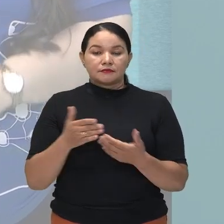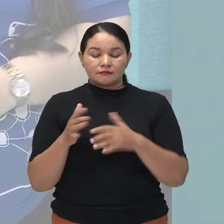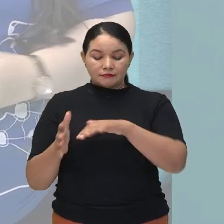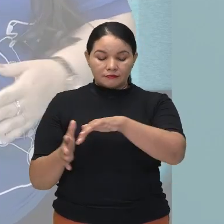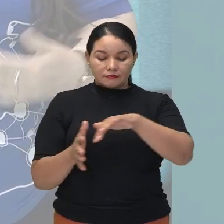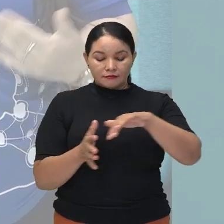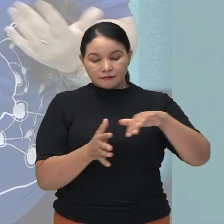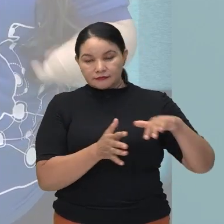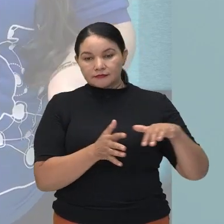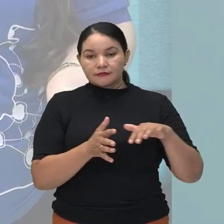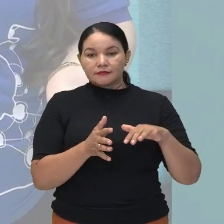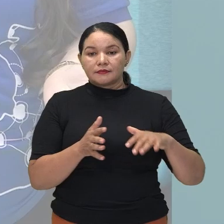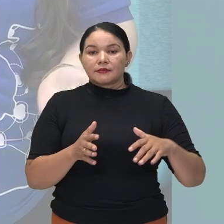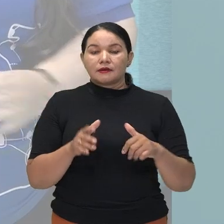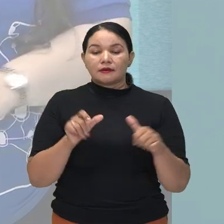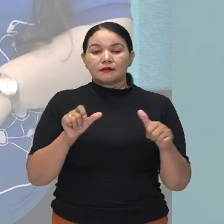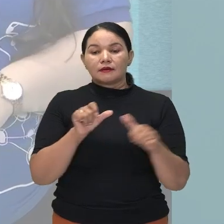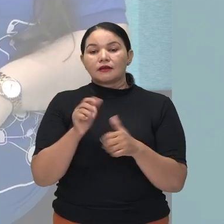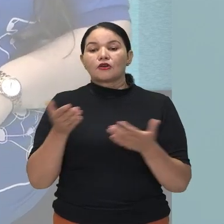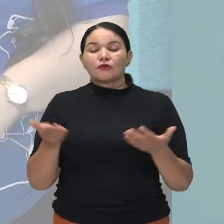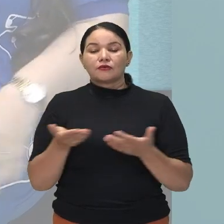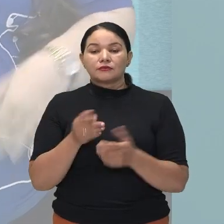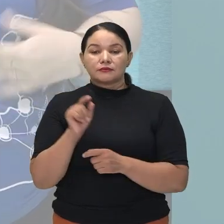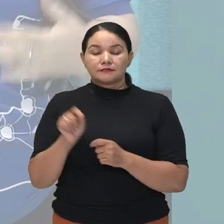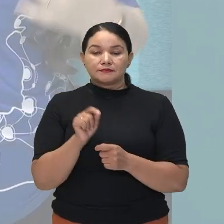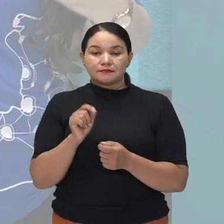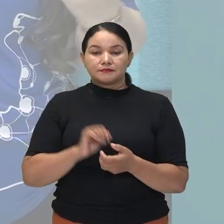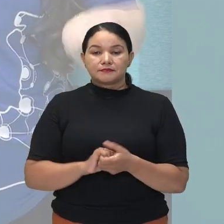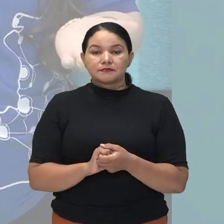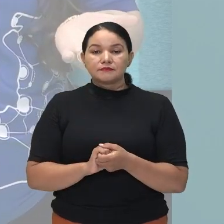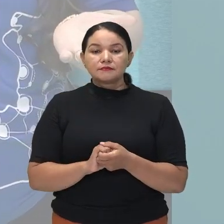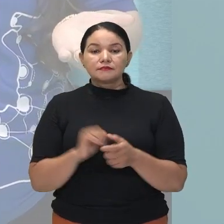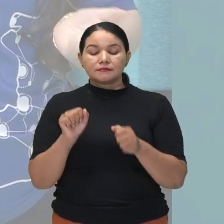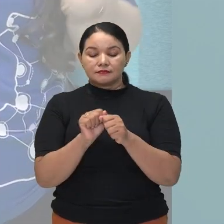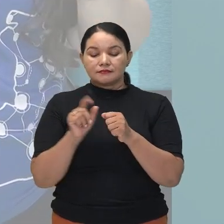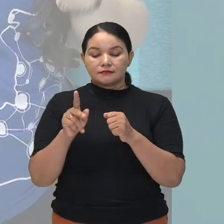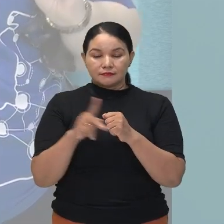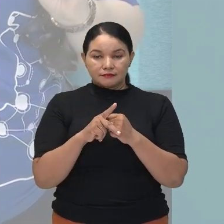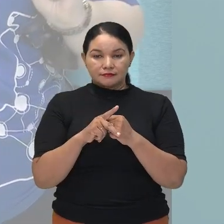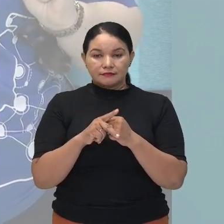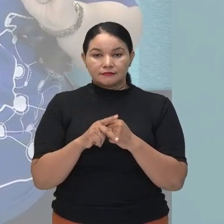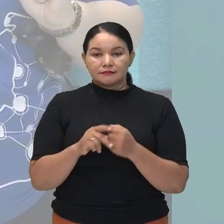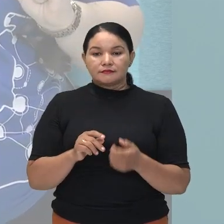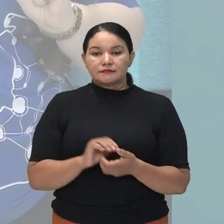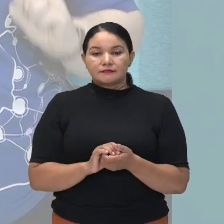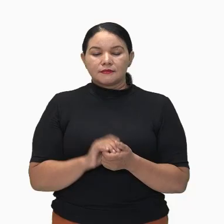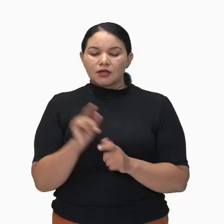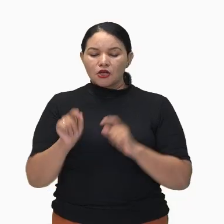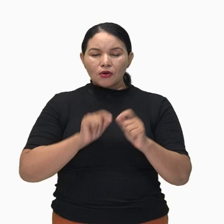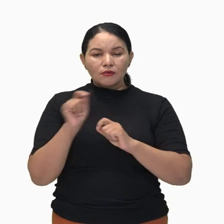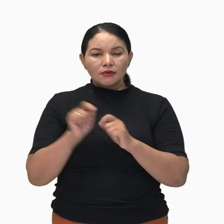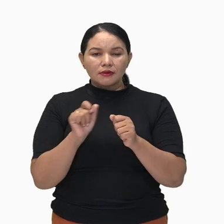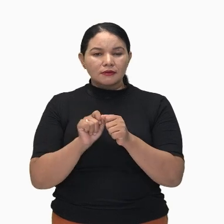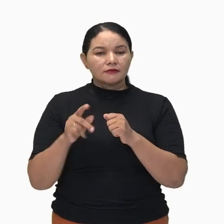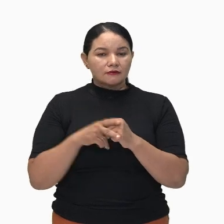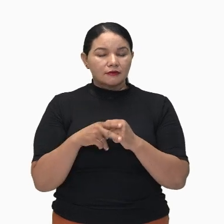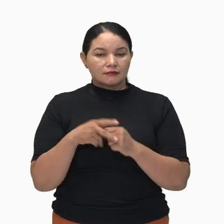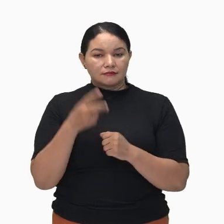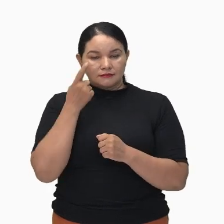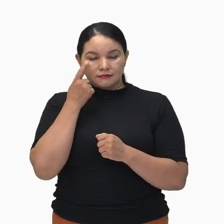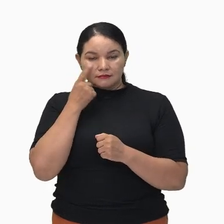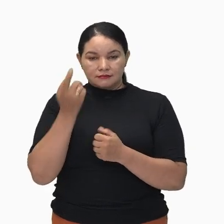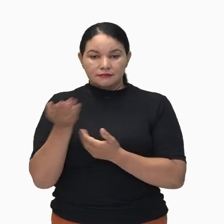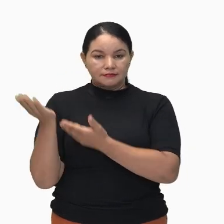né, sai do verbo e chega no advérbio. E o que é isso, um advérbio? Vamos ver? Então, isso